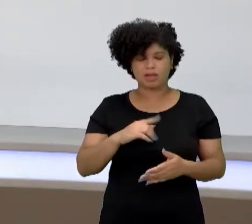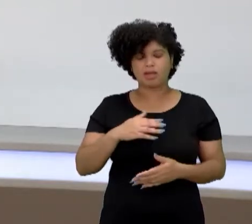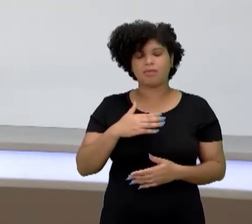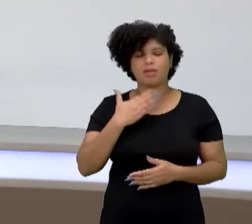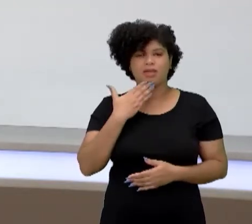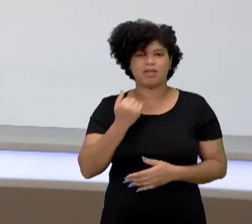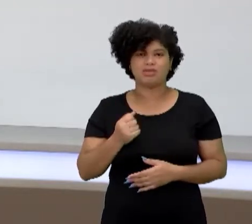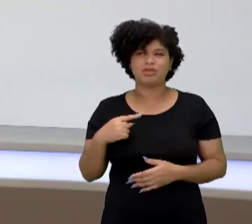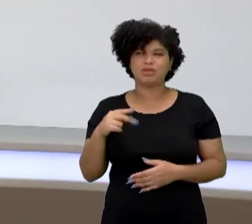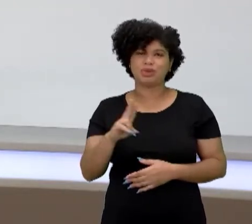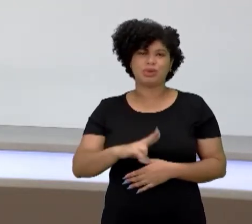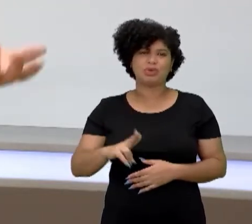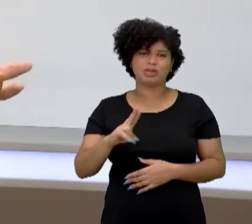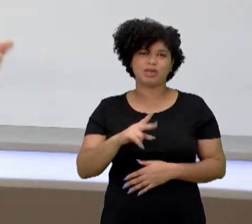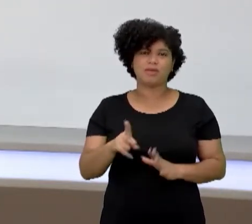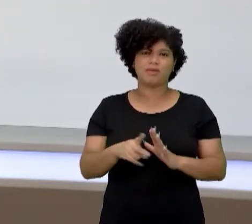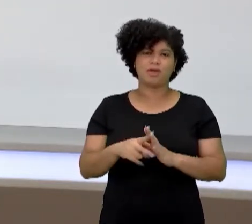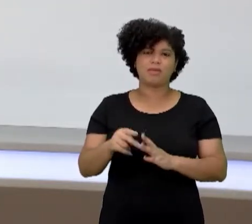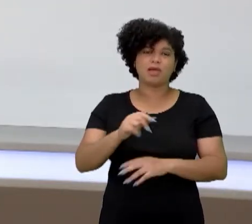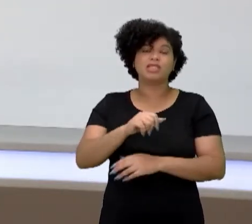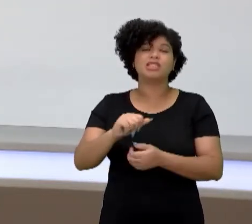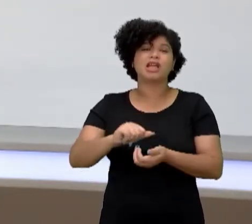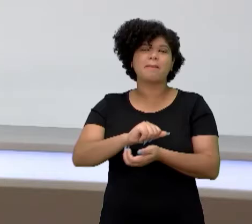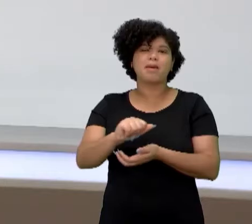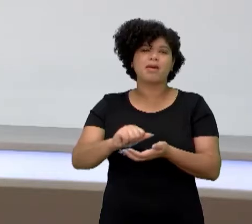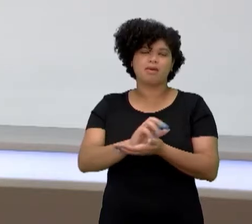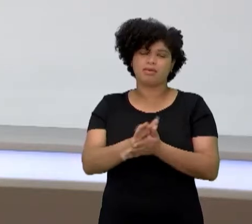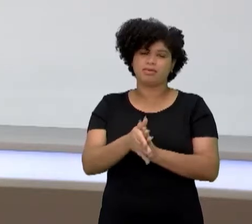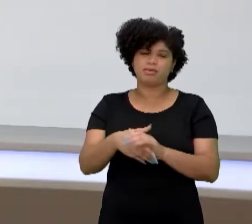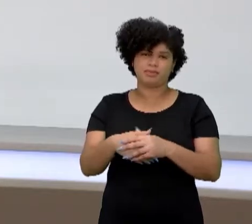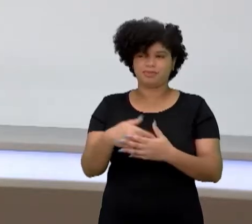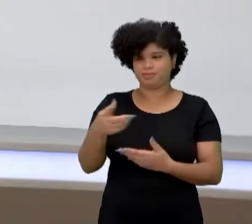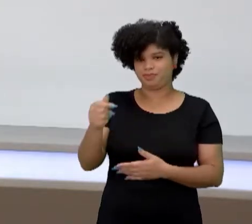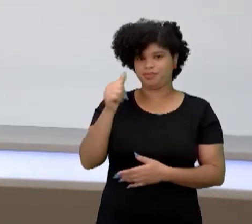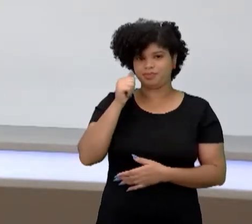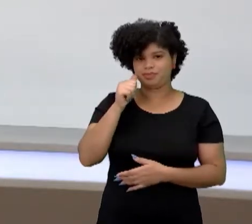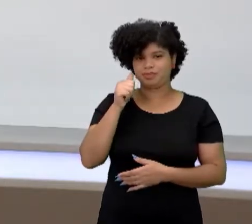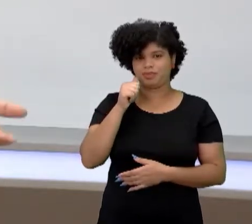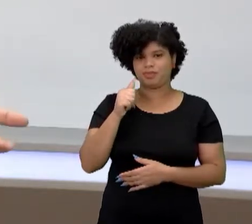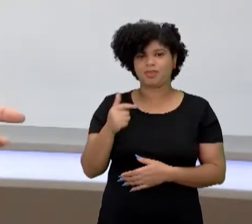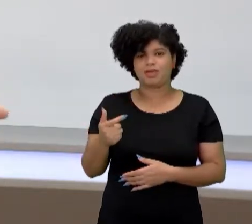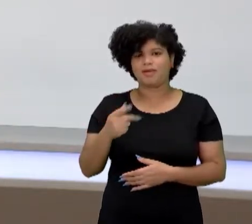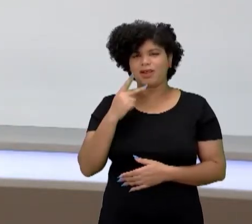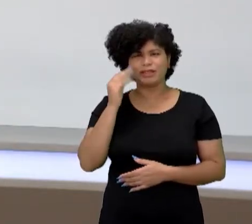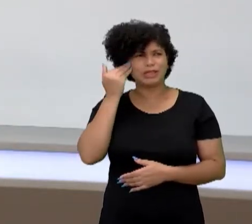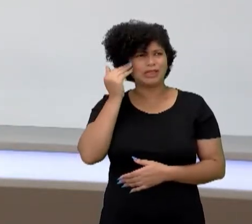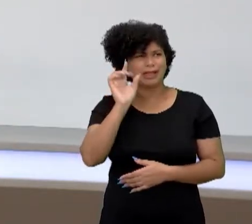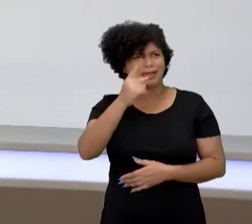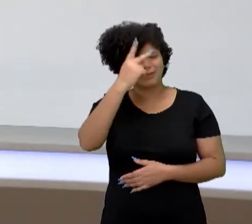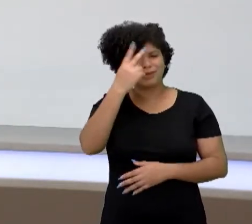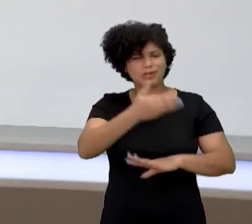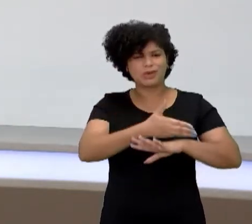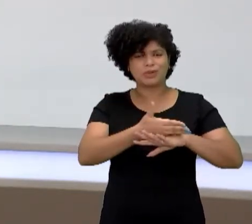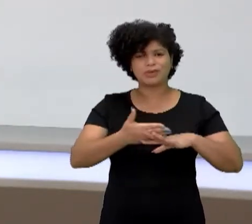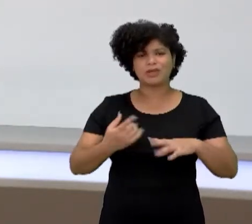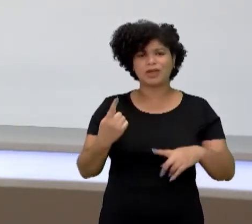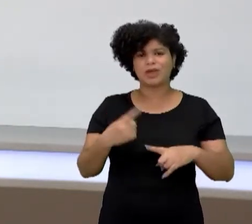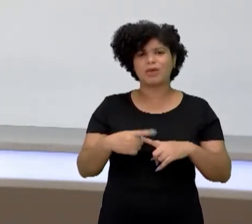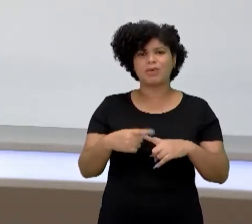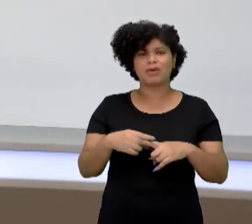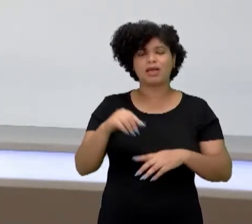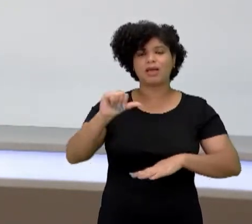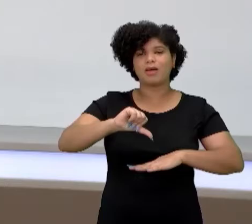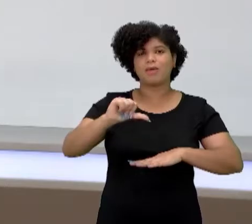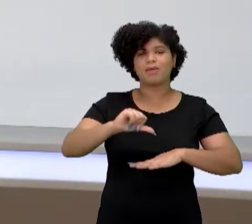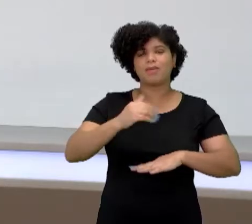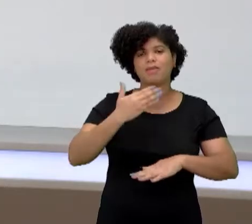sempre que a gente fala dessa aula, a Fabiana, ela cita isso pra gente, né? Porque ela não entende, sendo que o detergente é muito mais prático